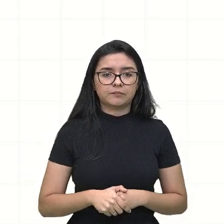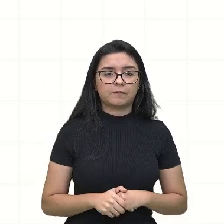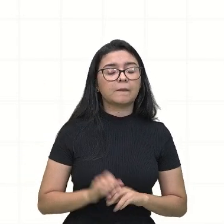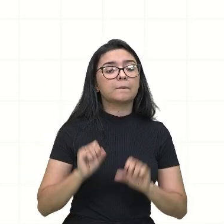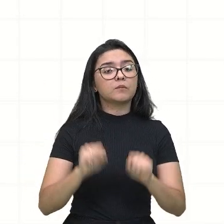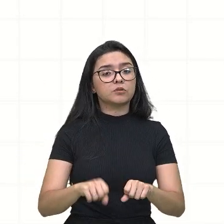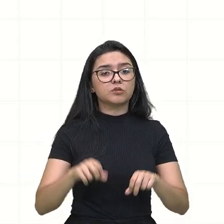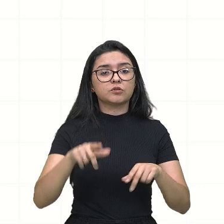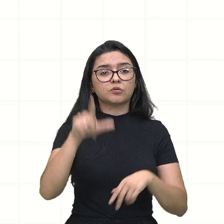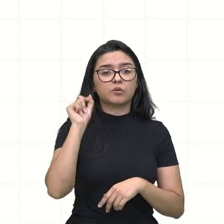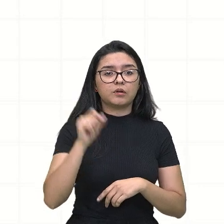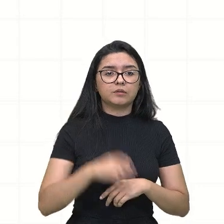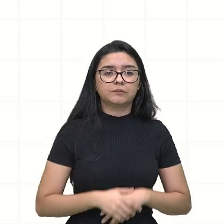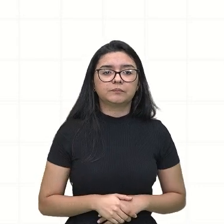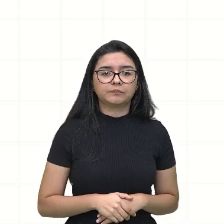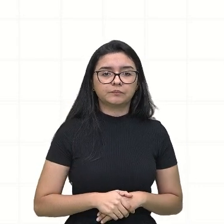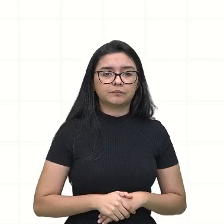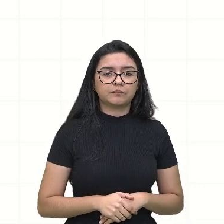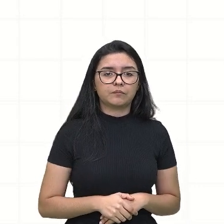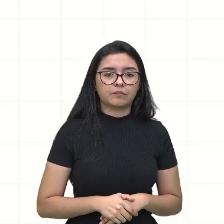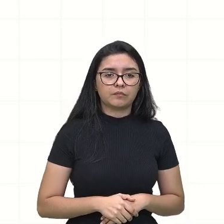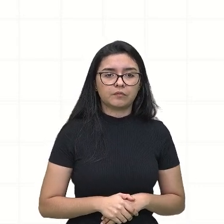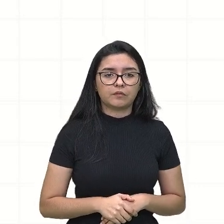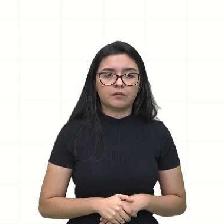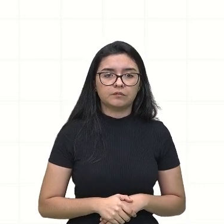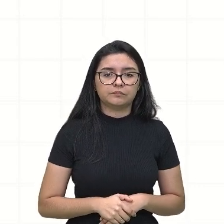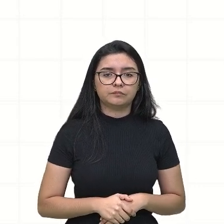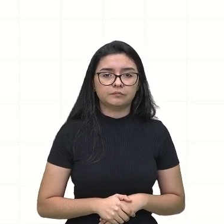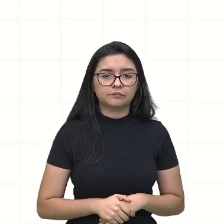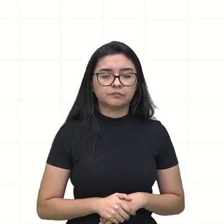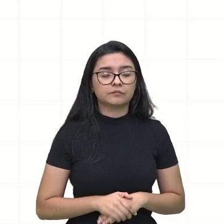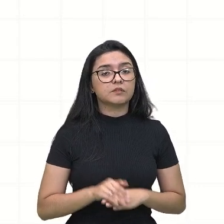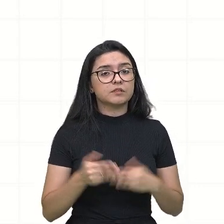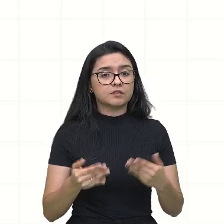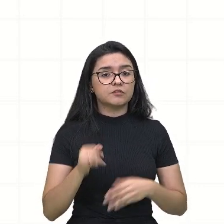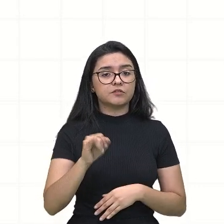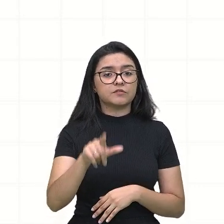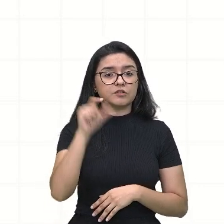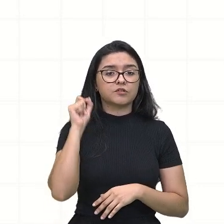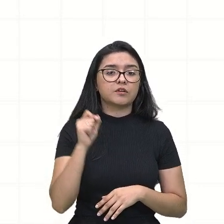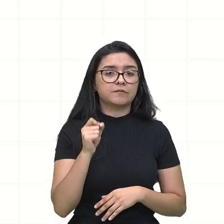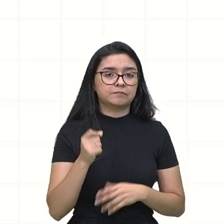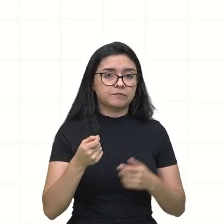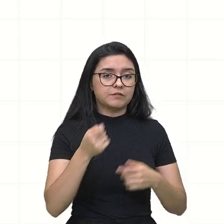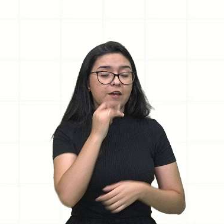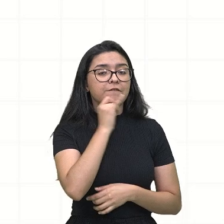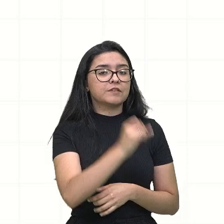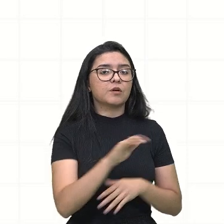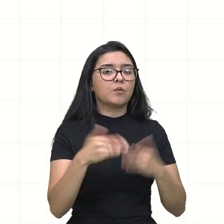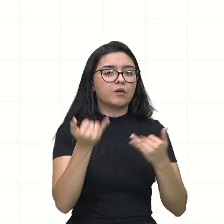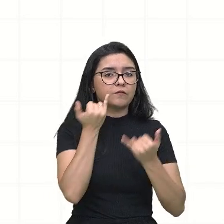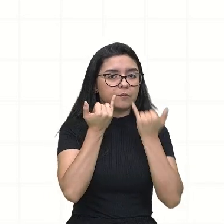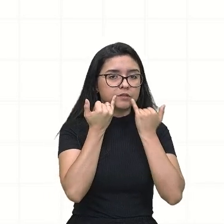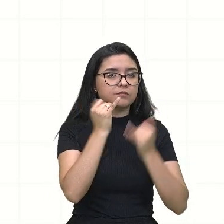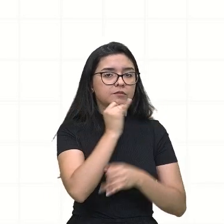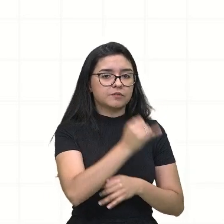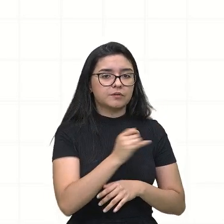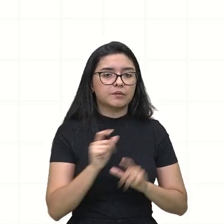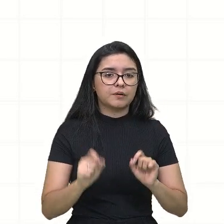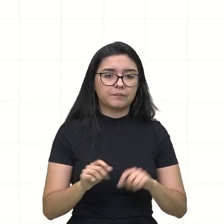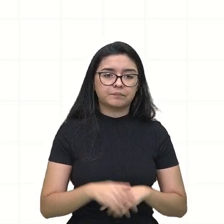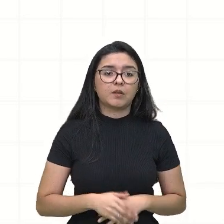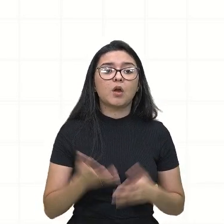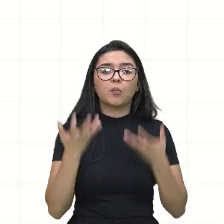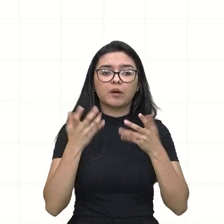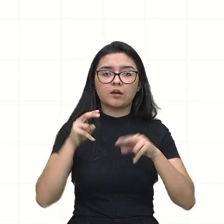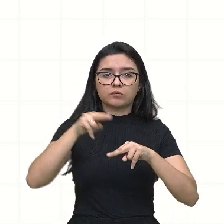poderia escolher esse assento aqui, ó. Se você escolhesse esse assento, você ia dizer qual informação para o atendente? Você diz, olha, eu